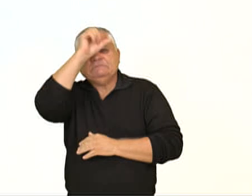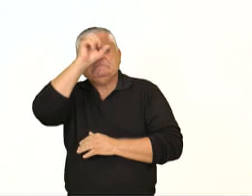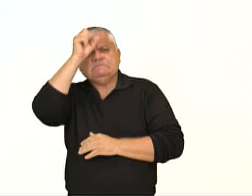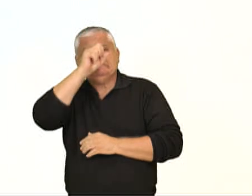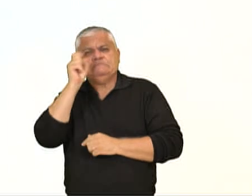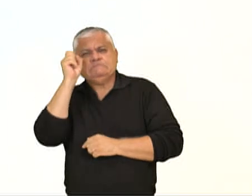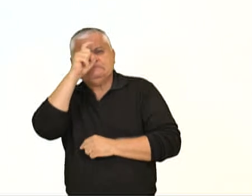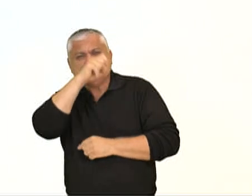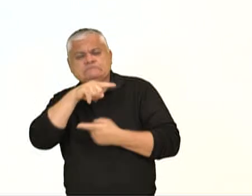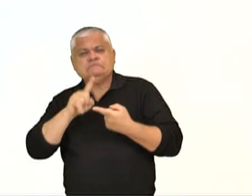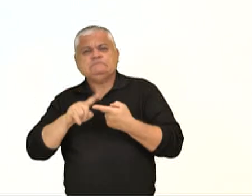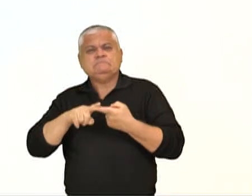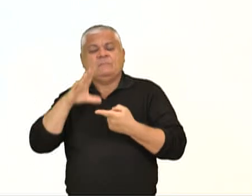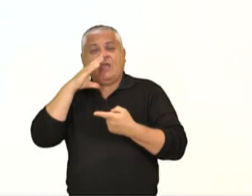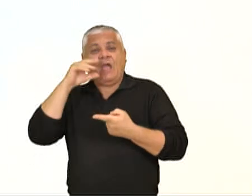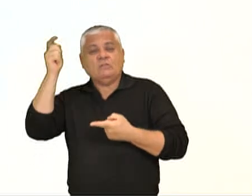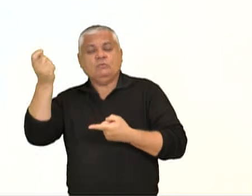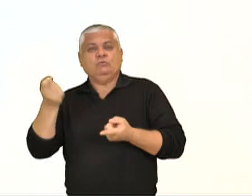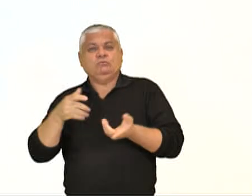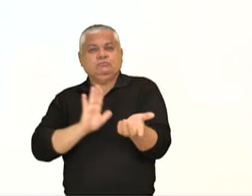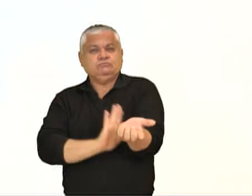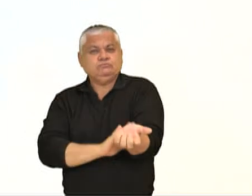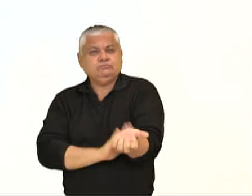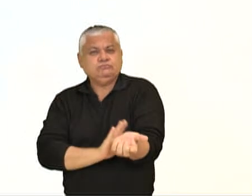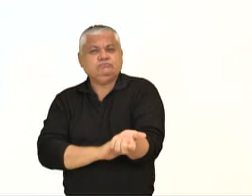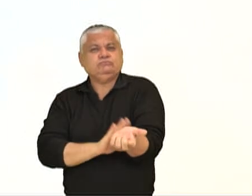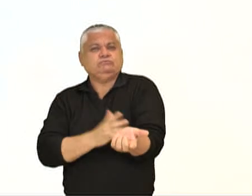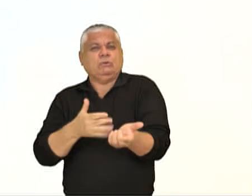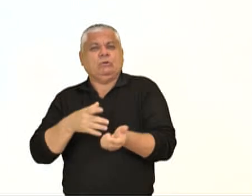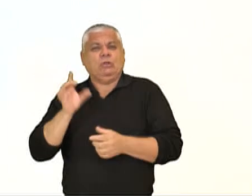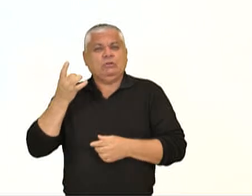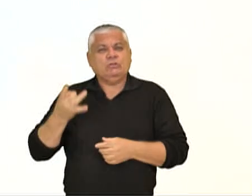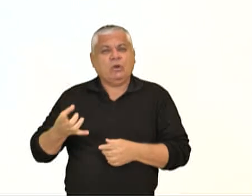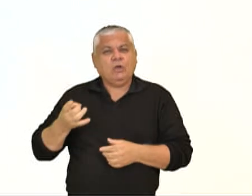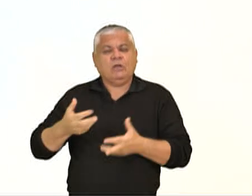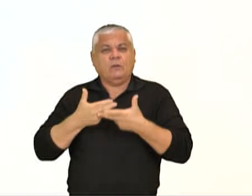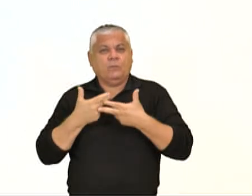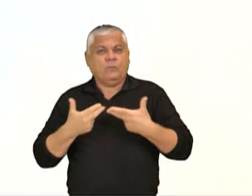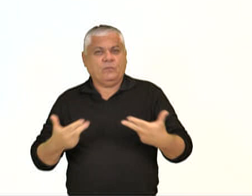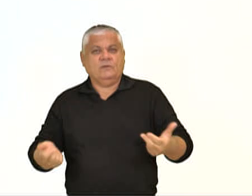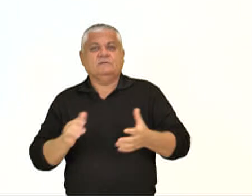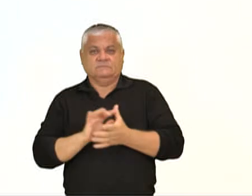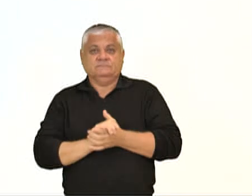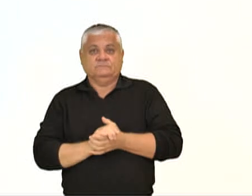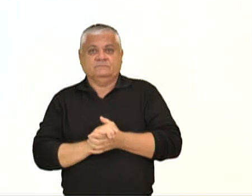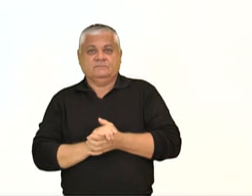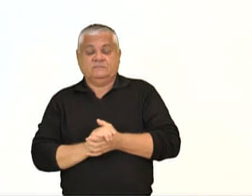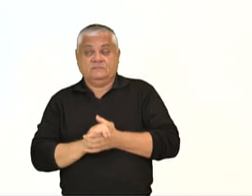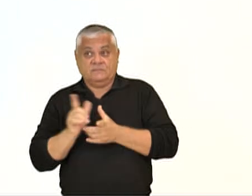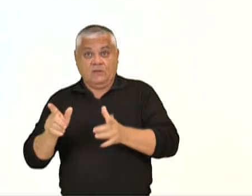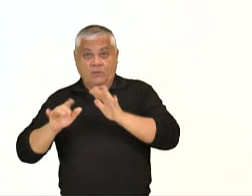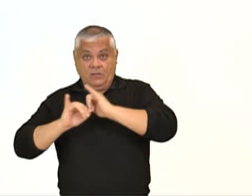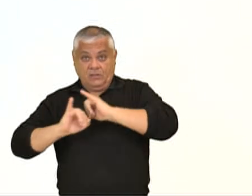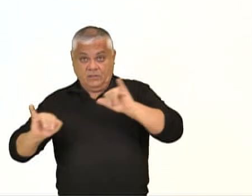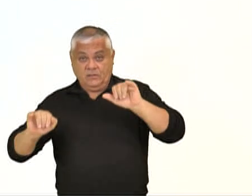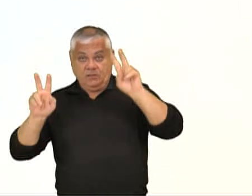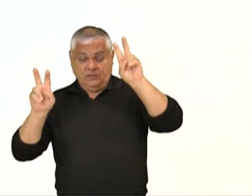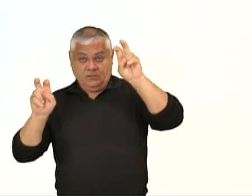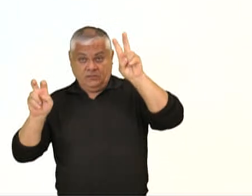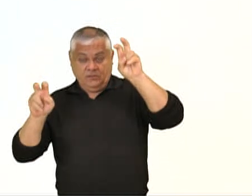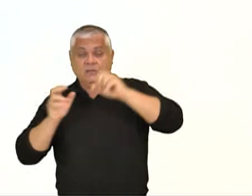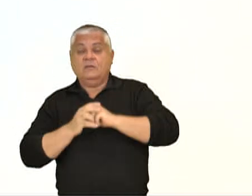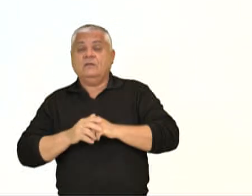dependência química, explica. Veja, então, quando a gente traz, quando a reportagem ela traz a Ana